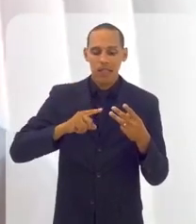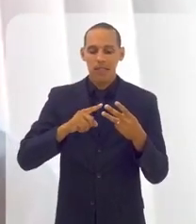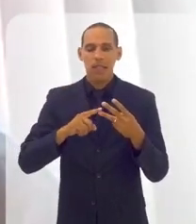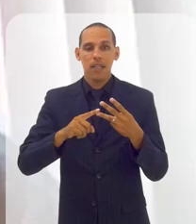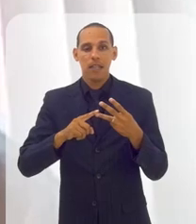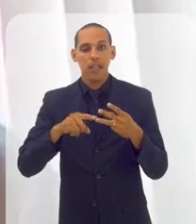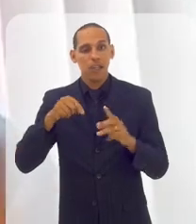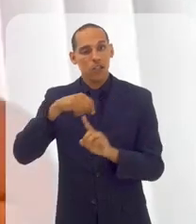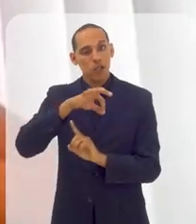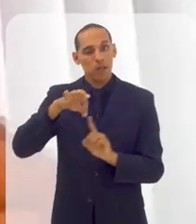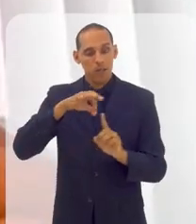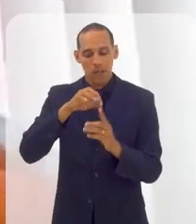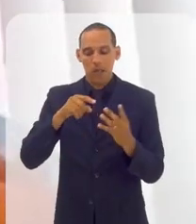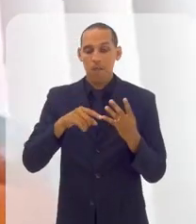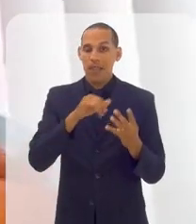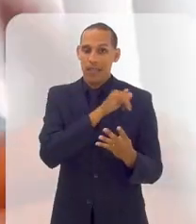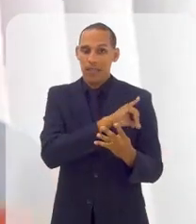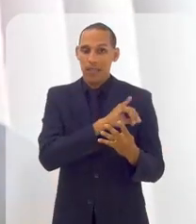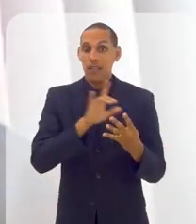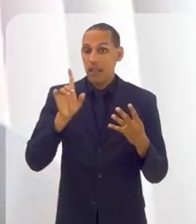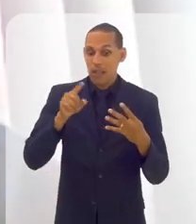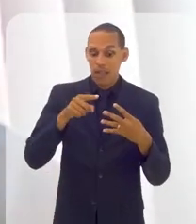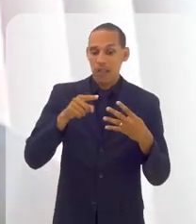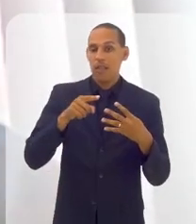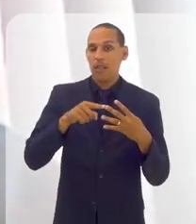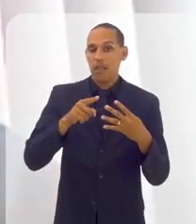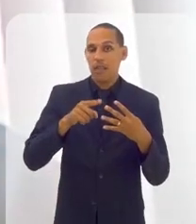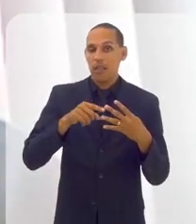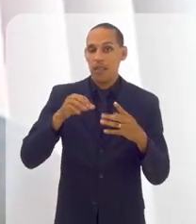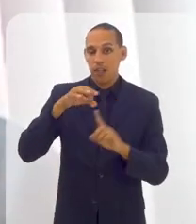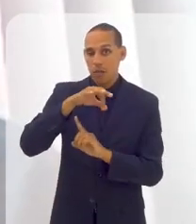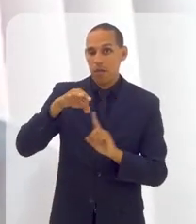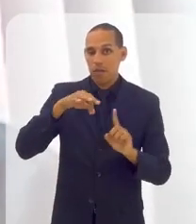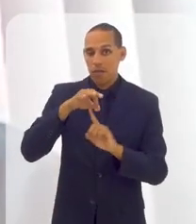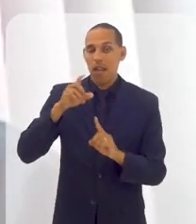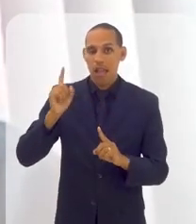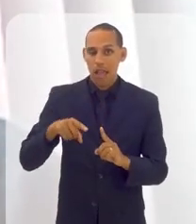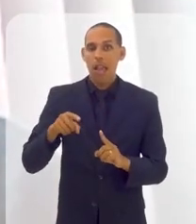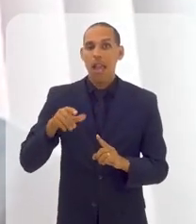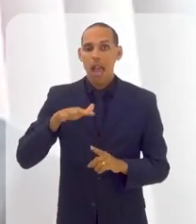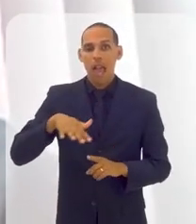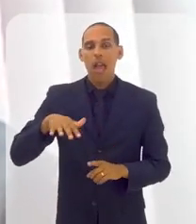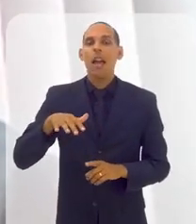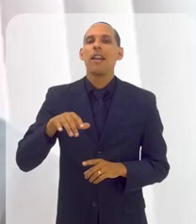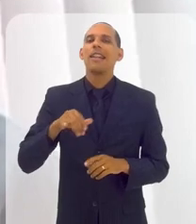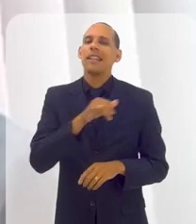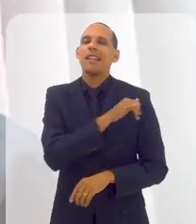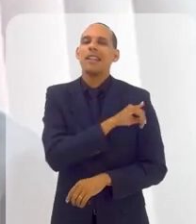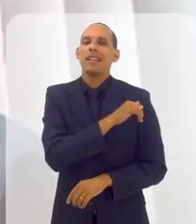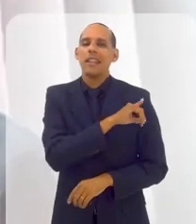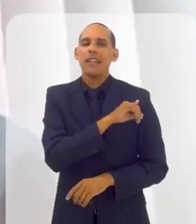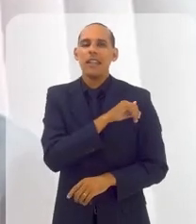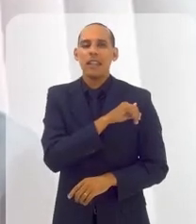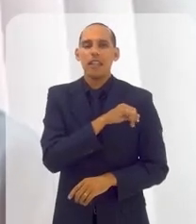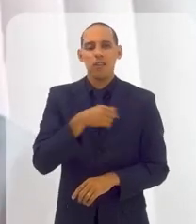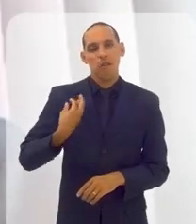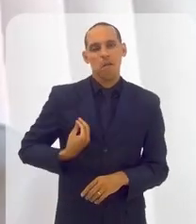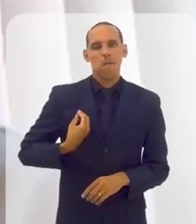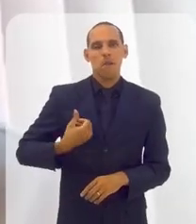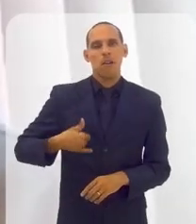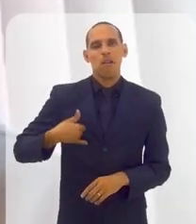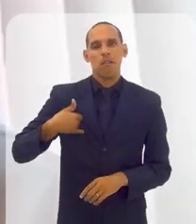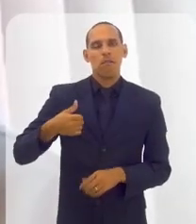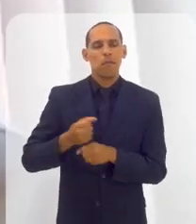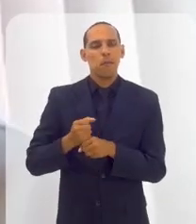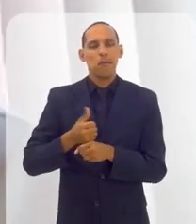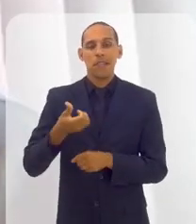Janeiro, olha que o Espírito Santo é o estado de menor desenvolvimento econômico da região sudeste. Moro no Rio há 65 anos, mas eu